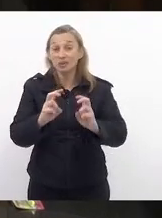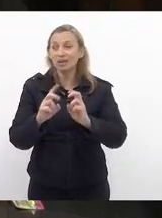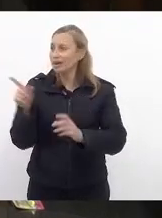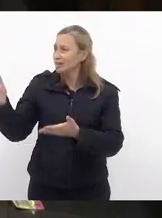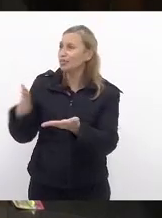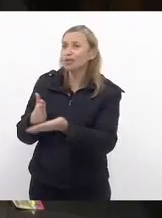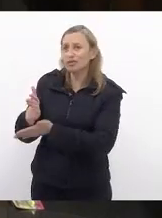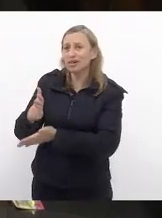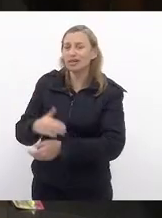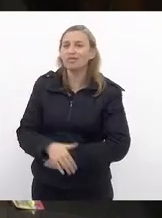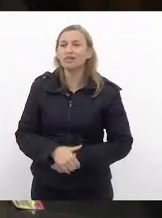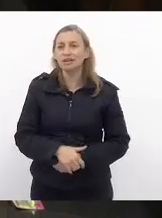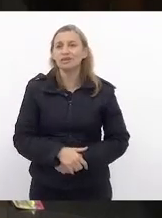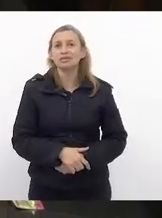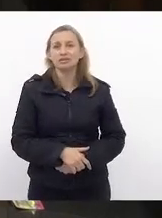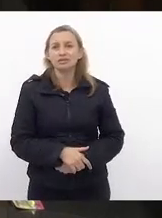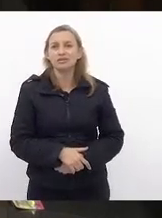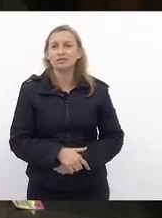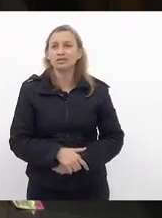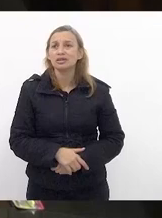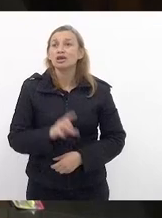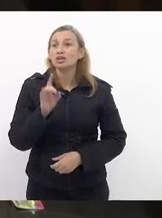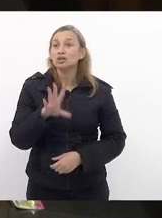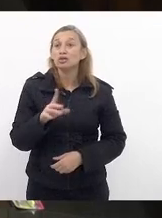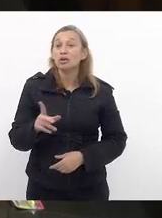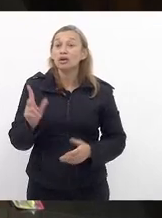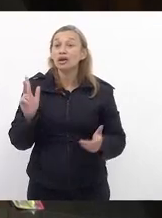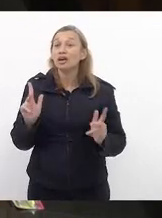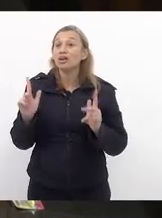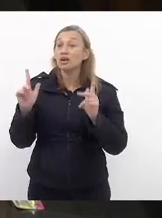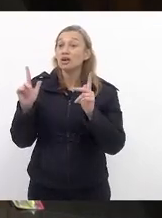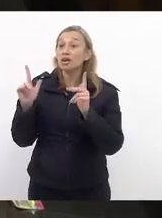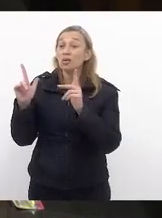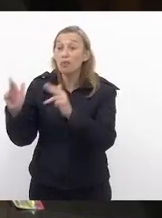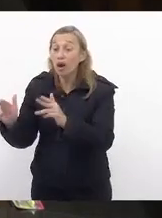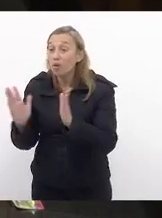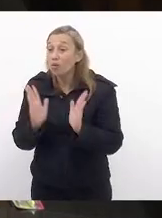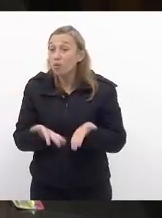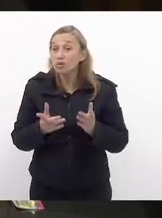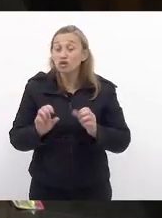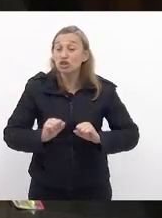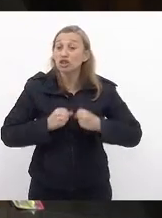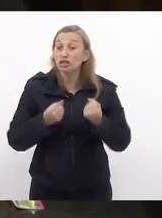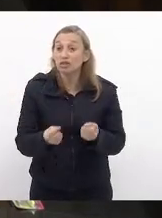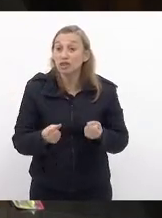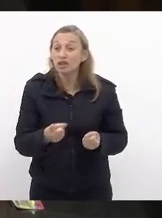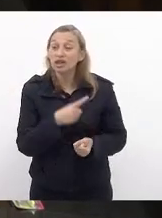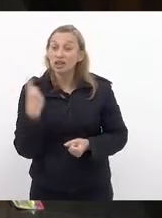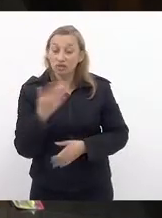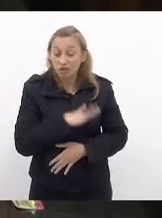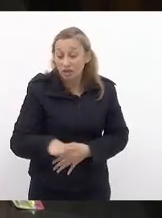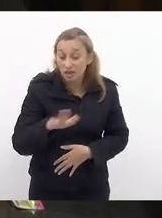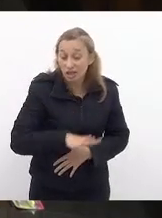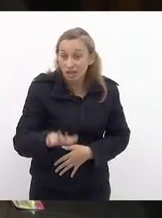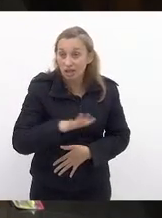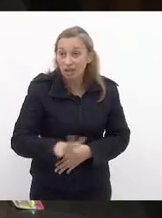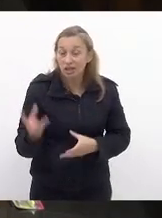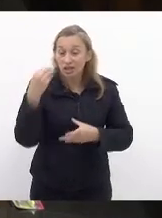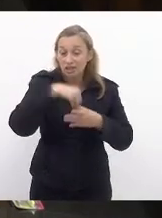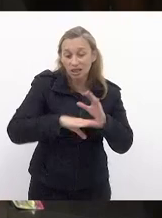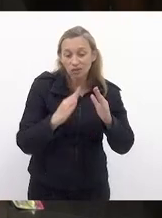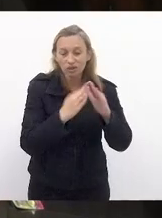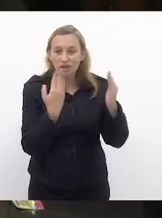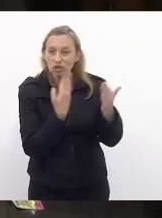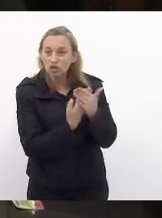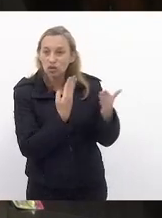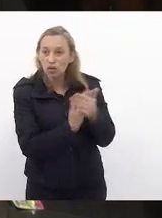isso é só que são os mesmo hoje que defendem que em nossas crianças dentro